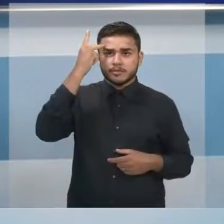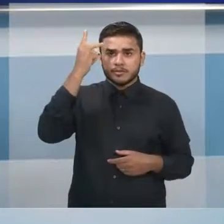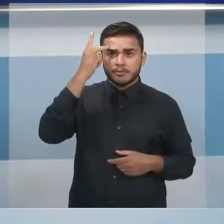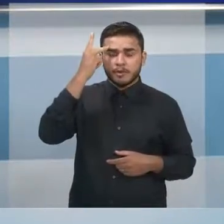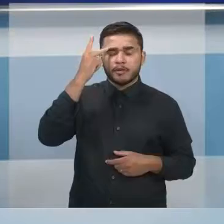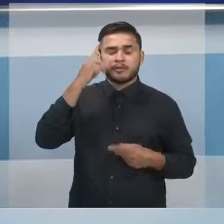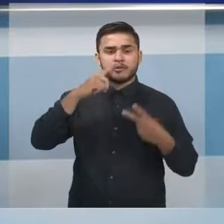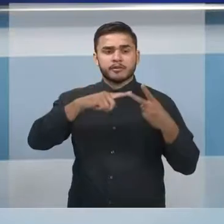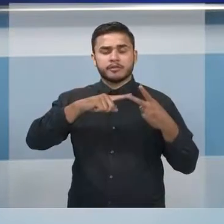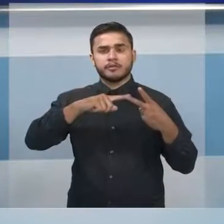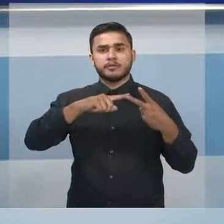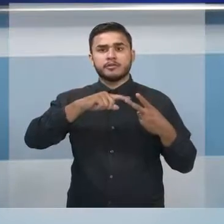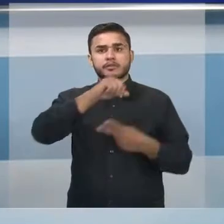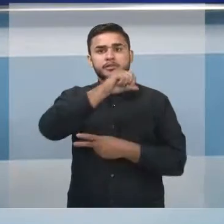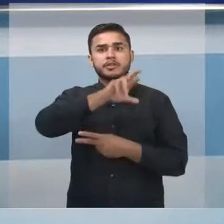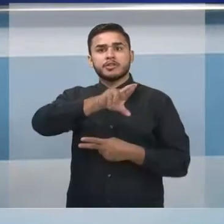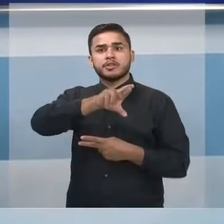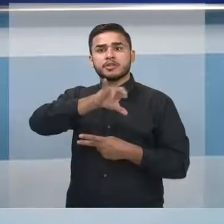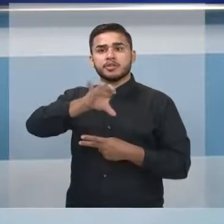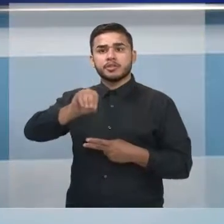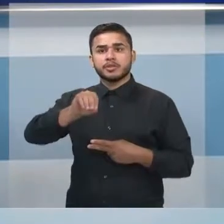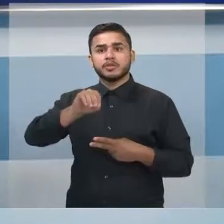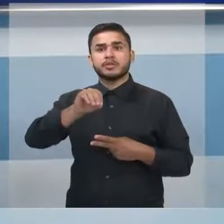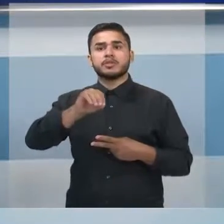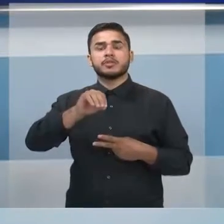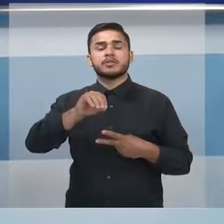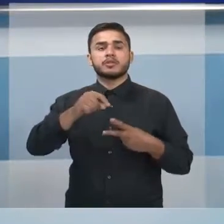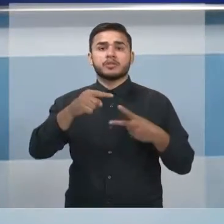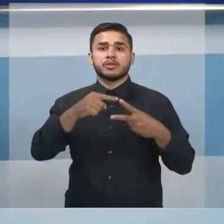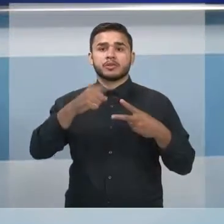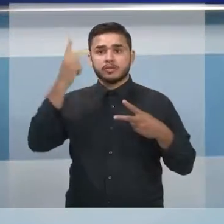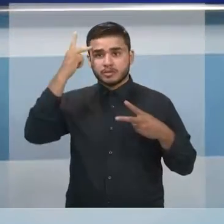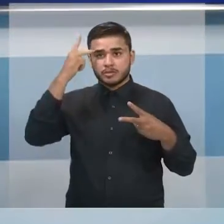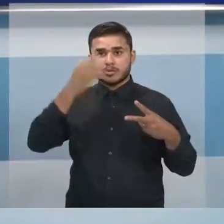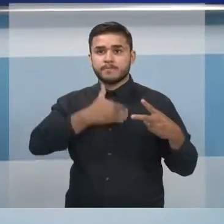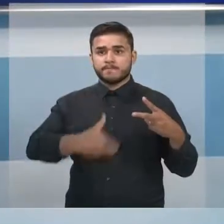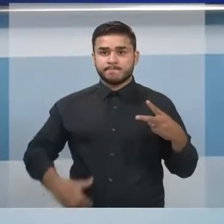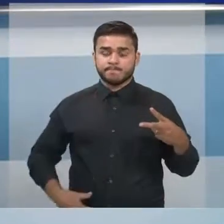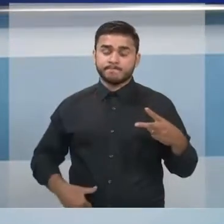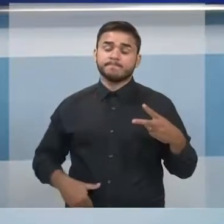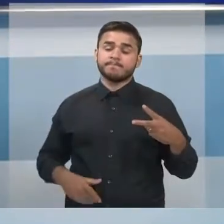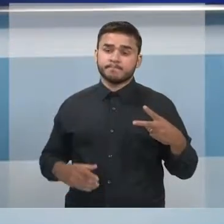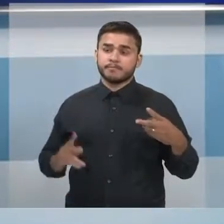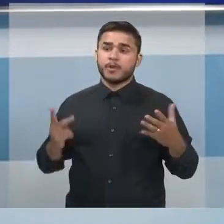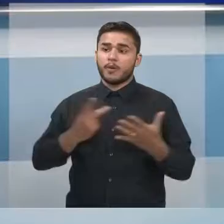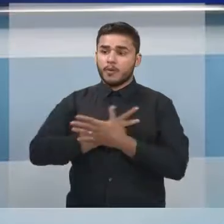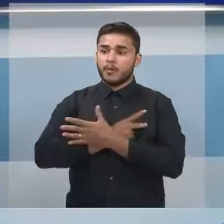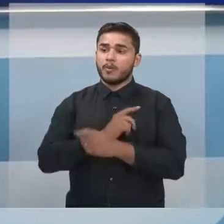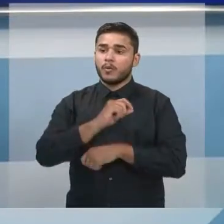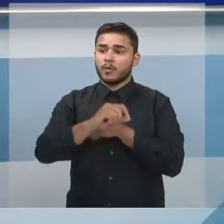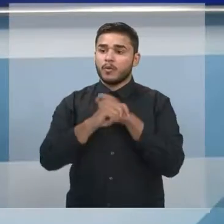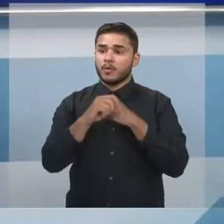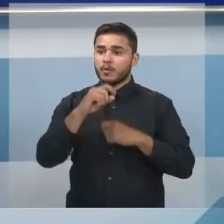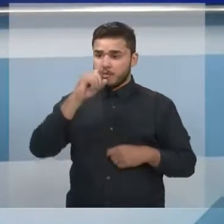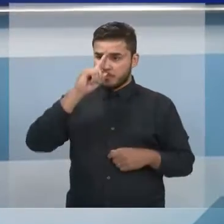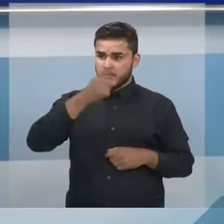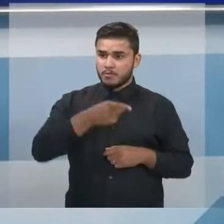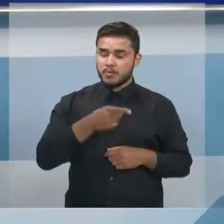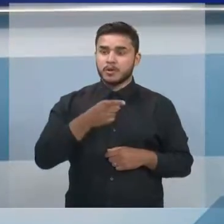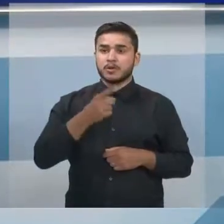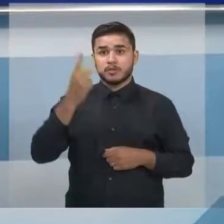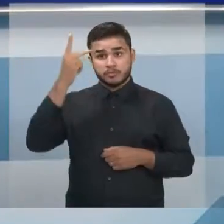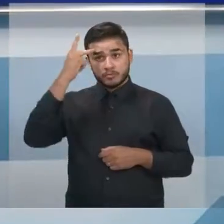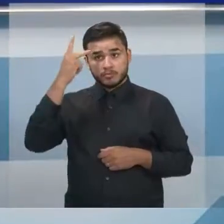uma em São Paulo e outra no Rio de Janeiro, uma na Bienal e outra no governo de São Paulo, nas escolas estaduais de São Paulo, determinada